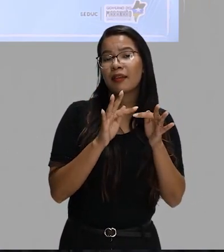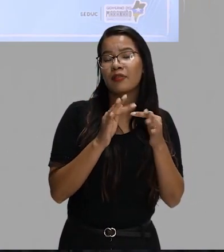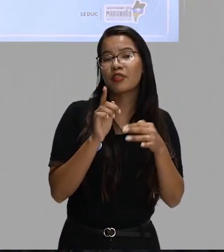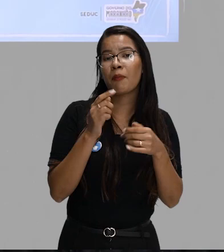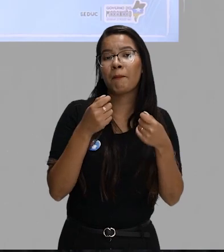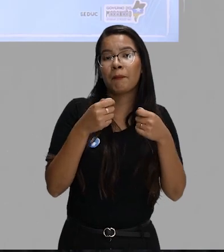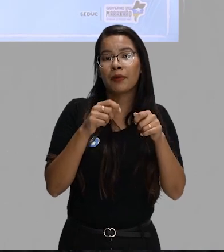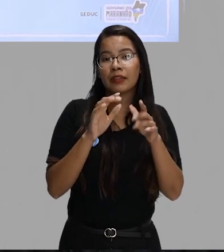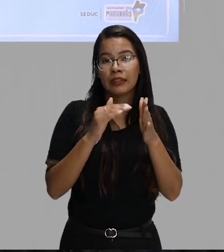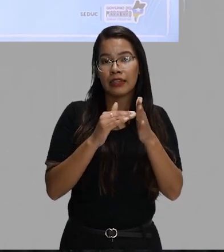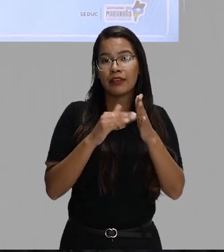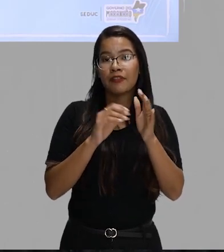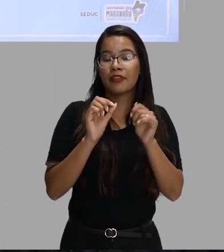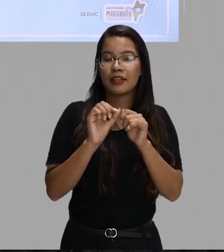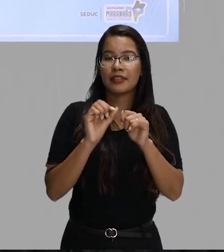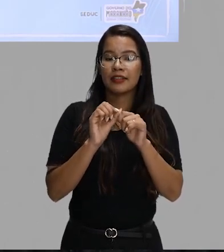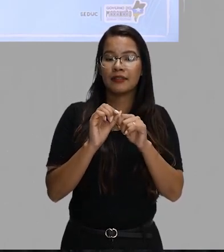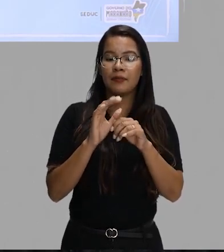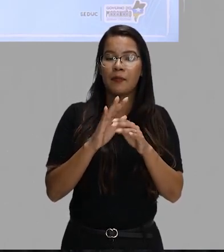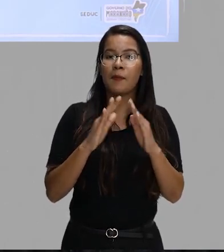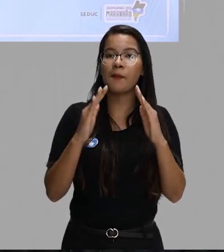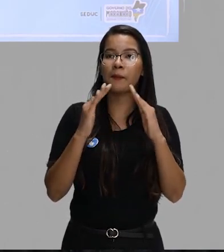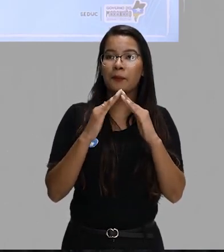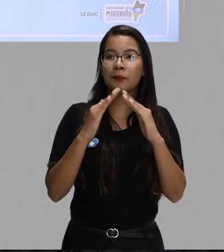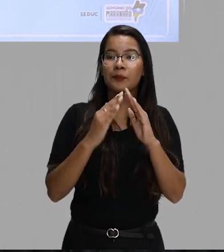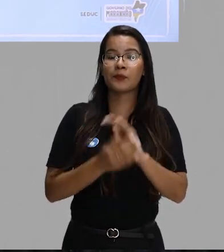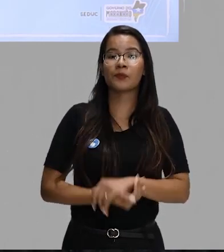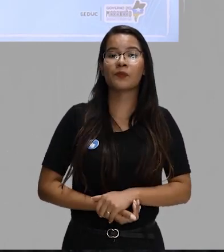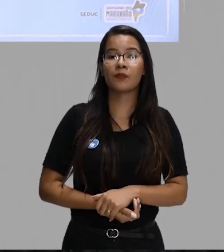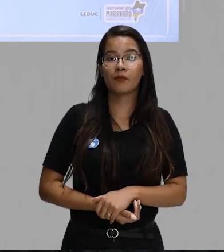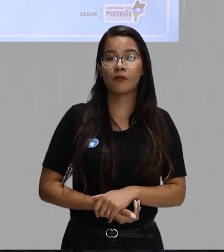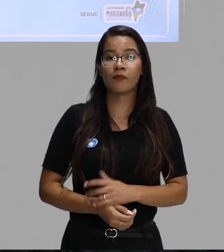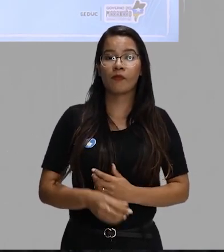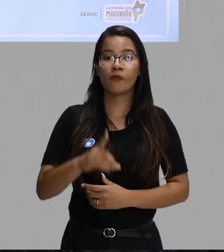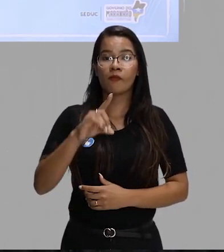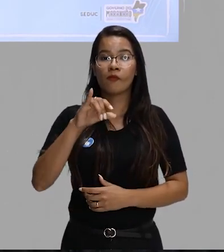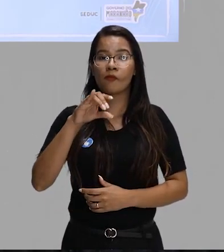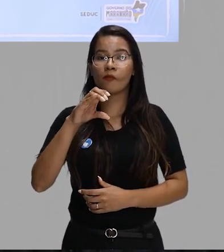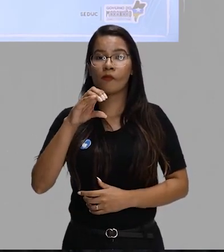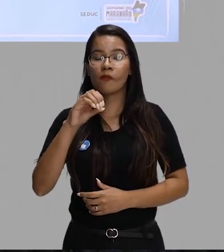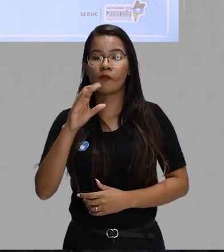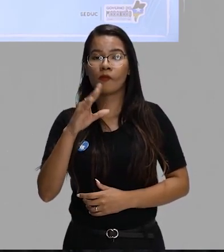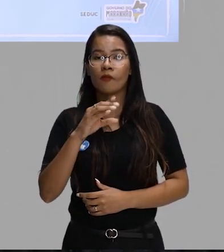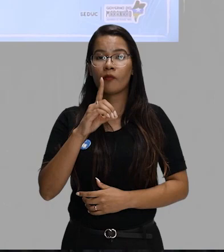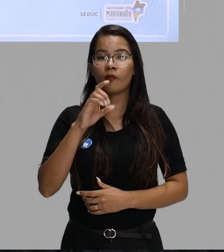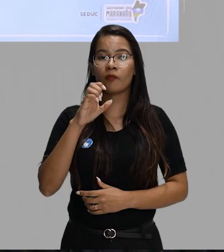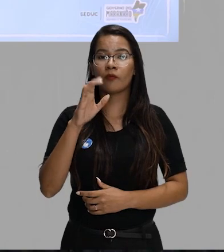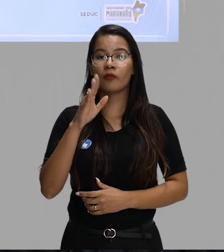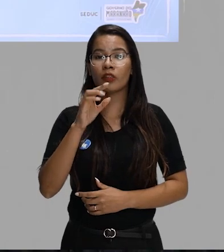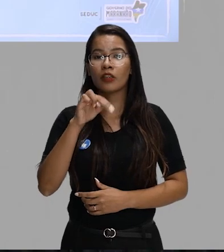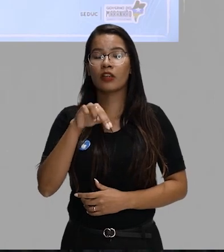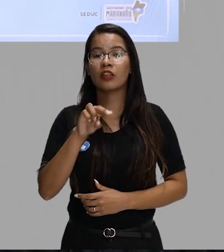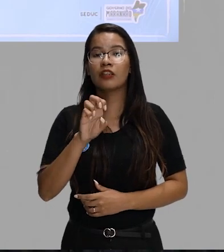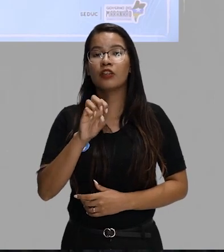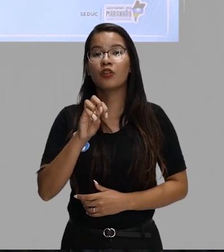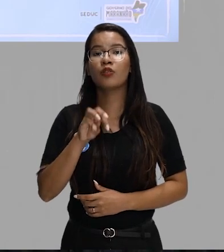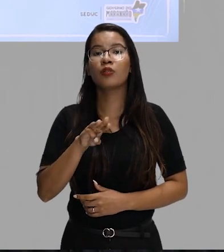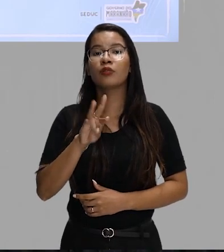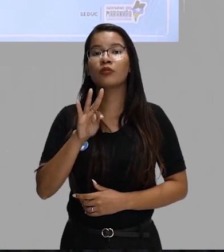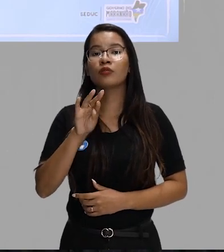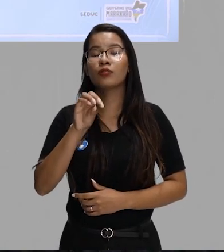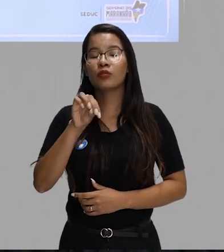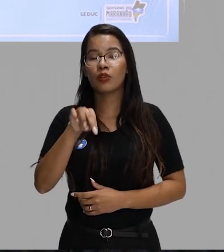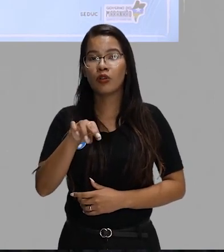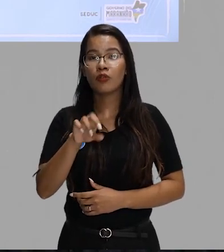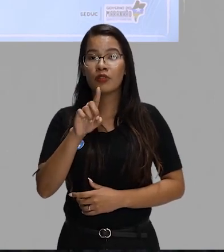casa, que é chamado disco de Newton. Que é pintar, né, fazer no papel branco, você pode